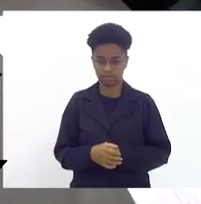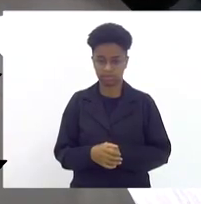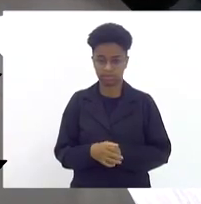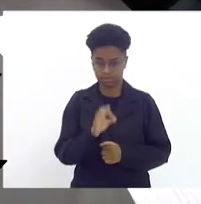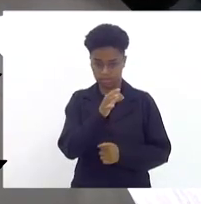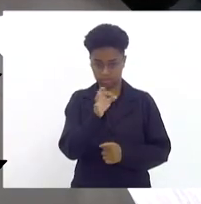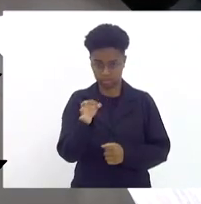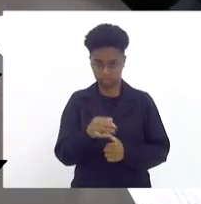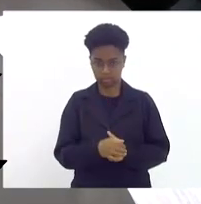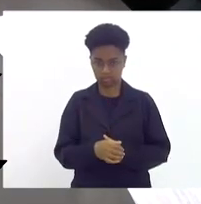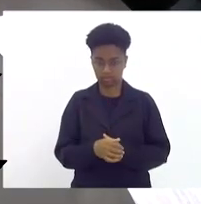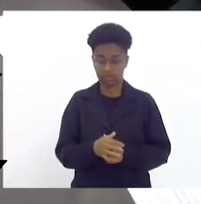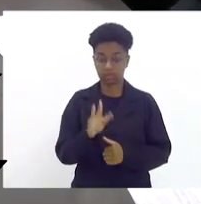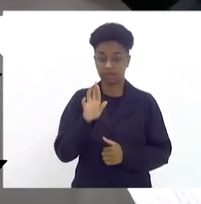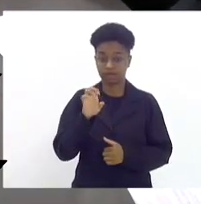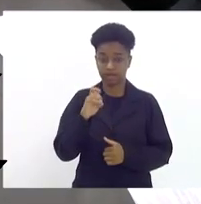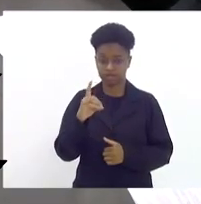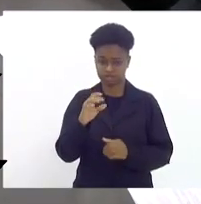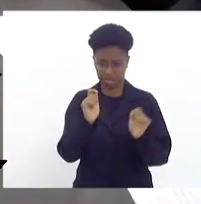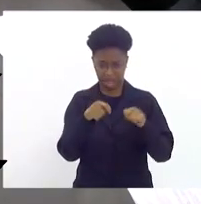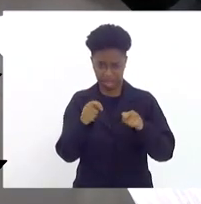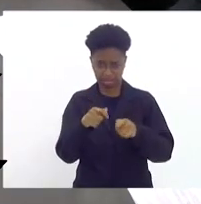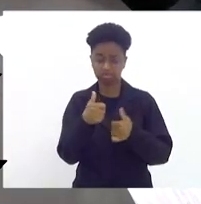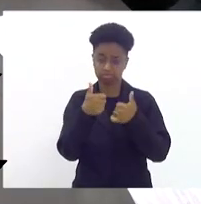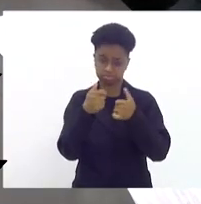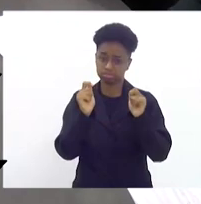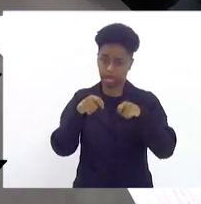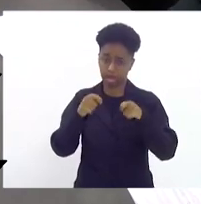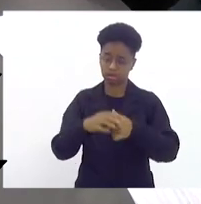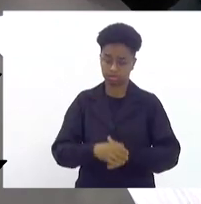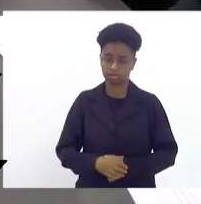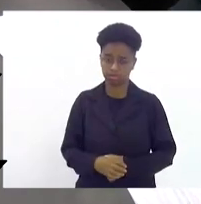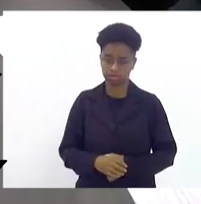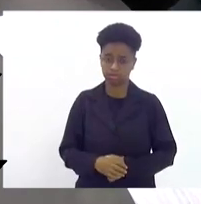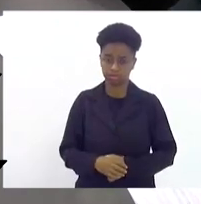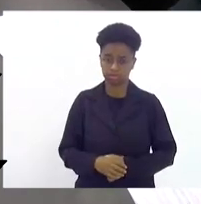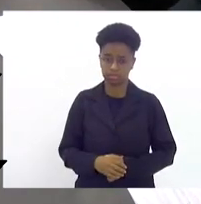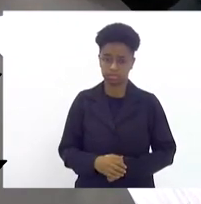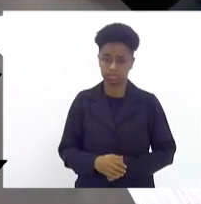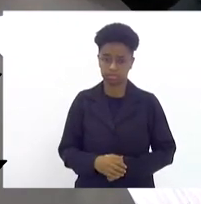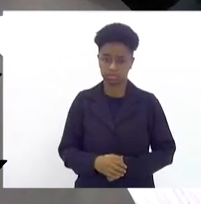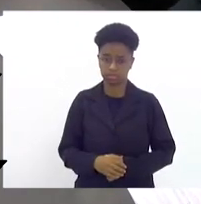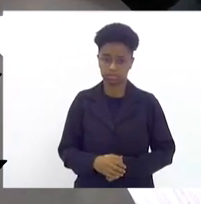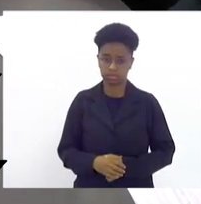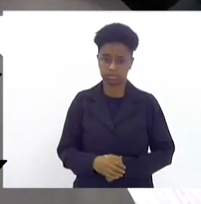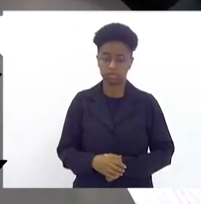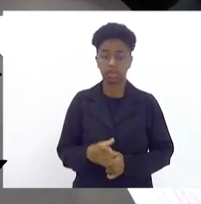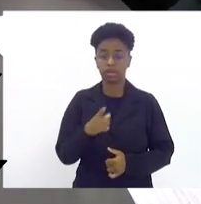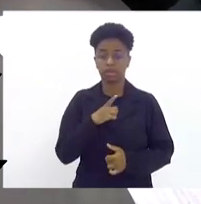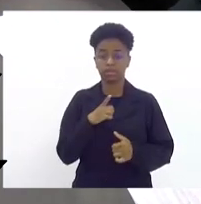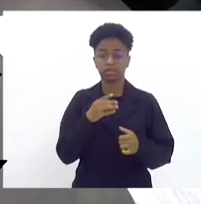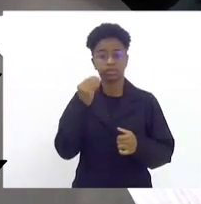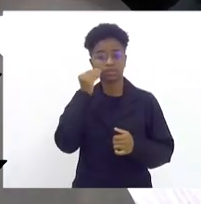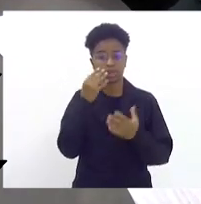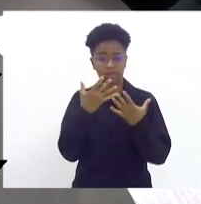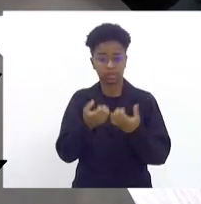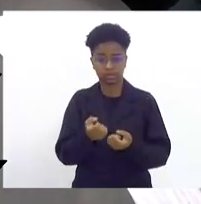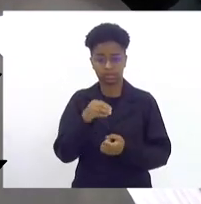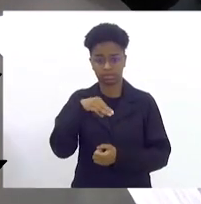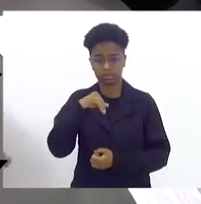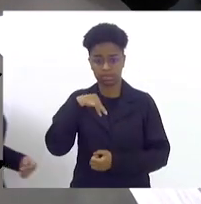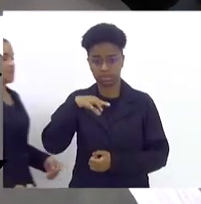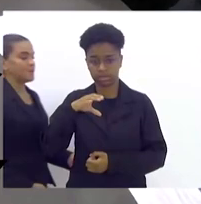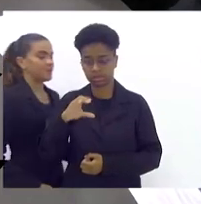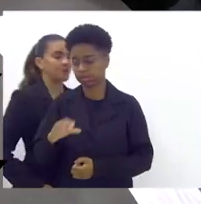Deputado Fred. É possível? É possível acatar o voto separado do deputado Carlos Mink.